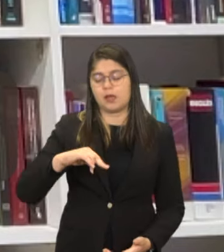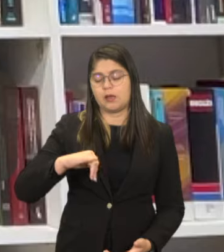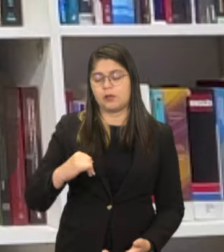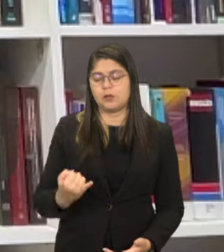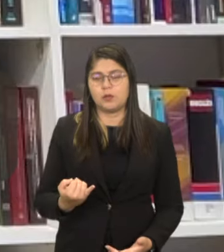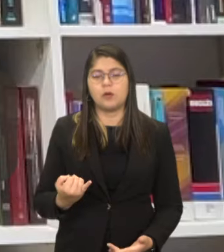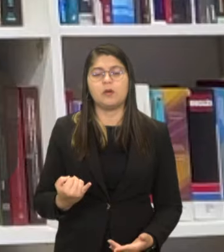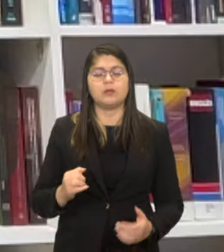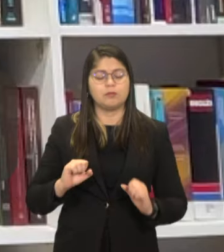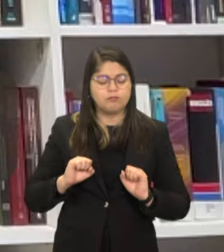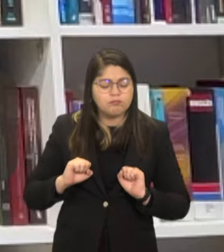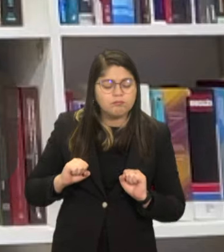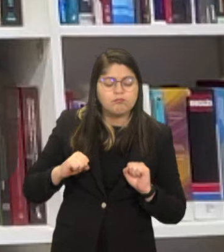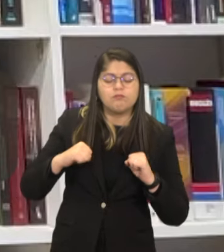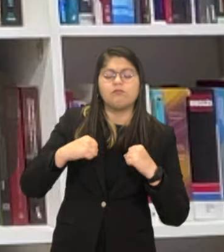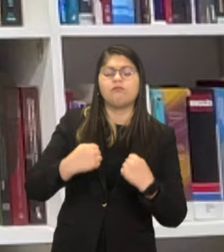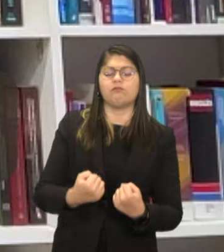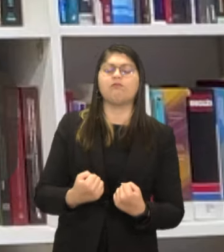se empenharam